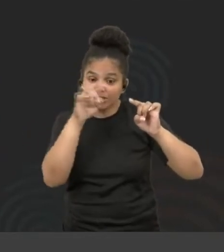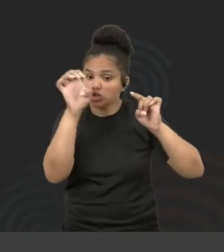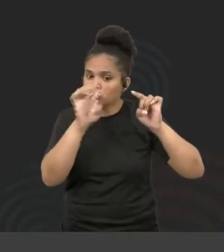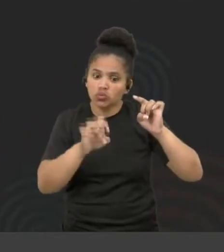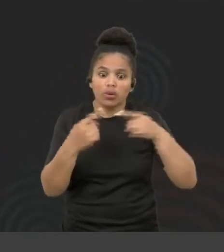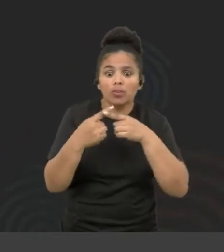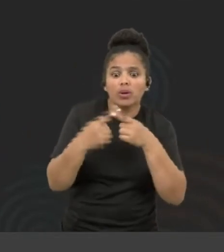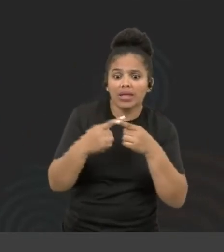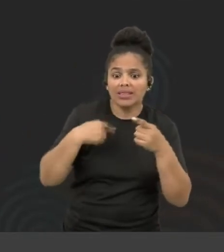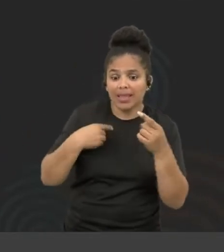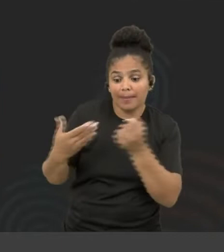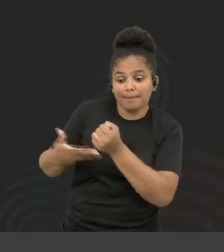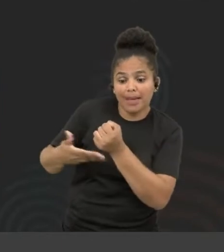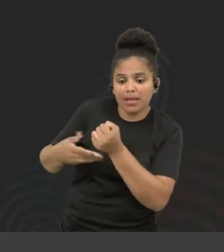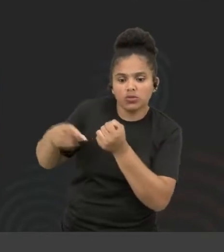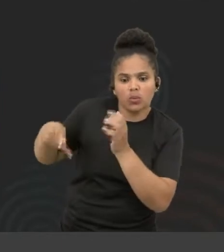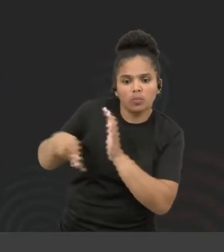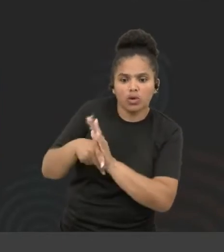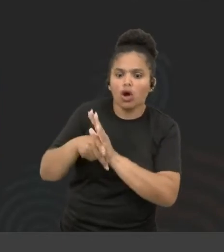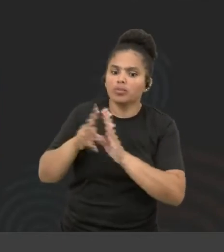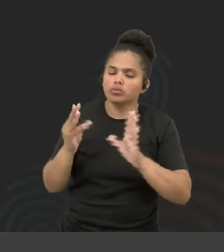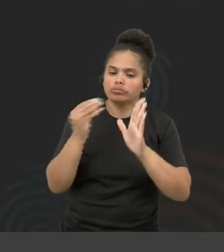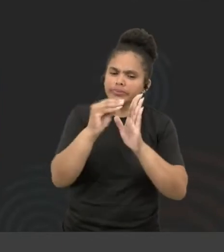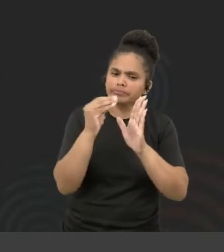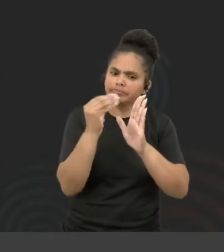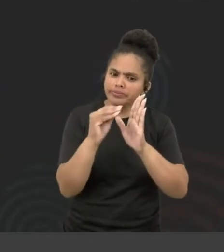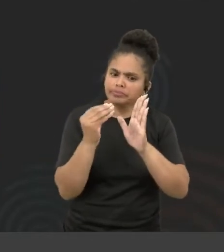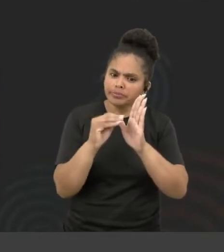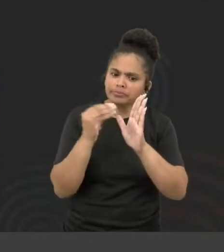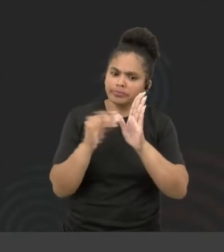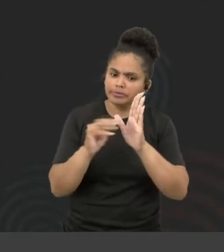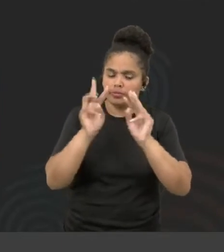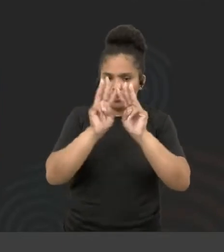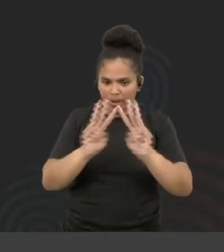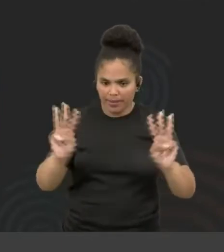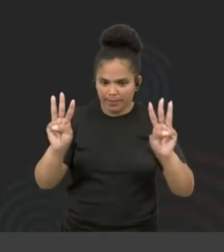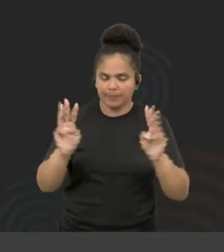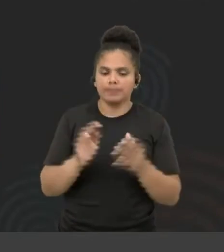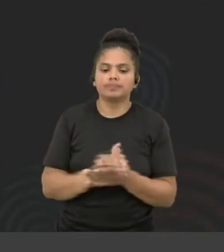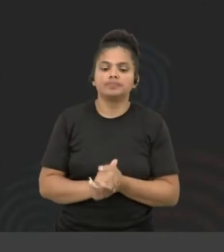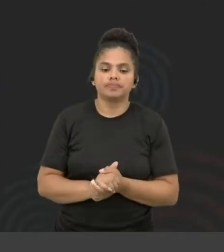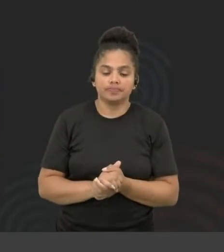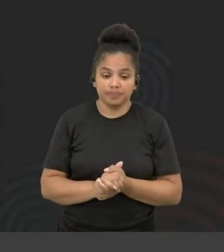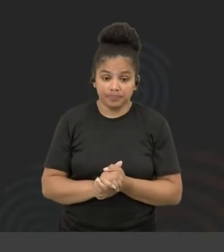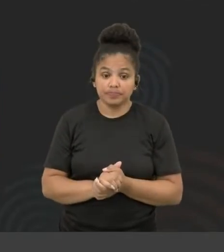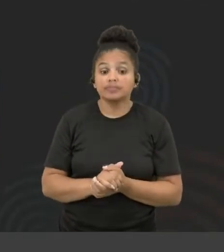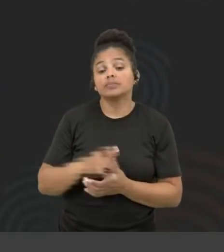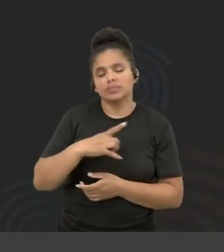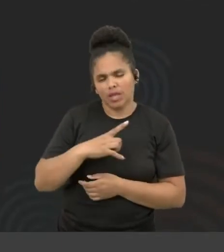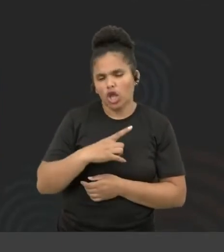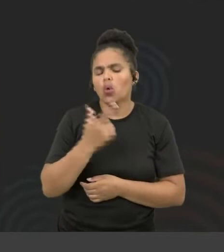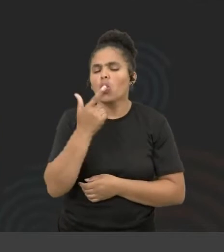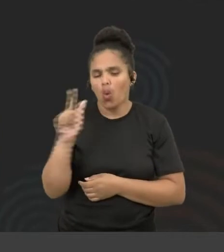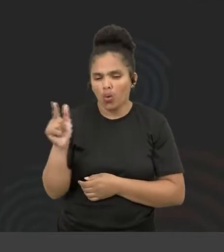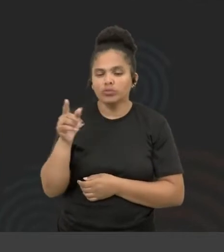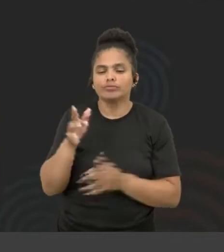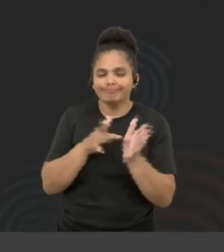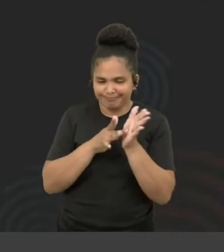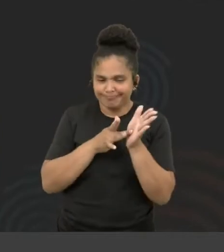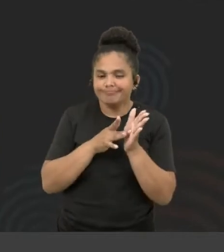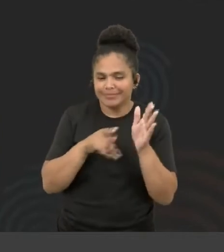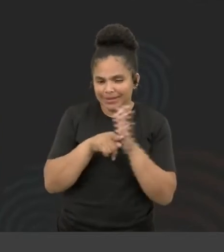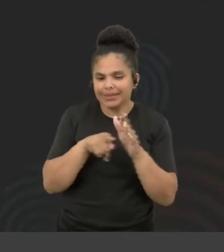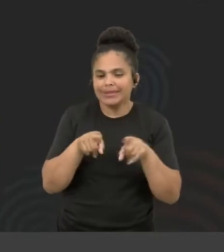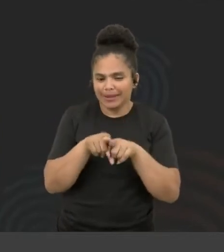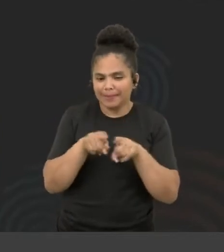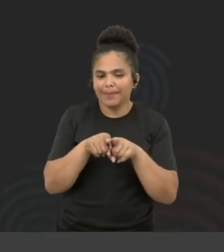simplesmente baseado pelos cabeçalhos que foram aplicados na página. Tem um outro simulador também, que